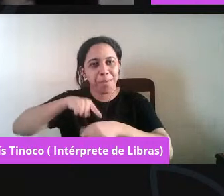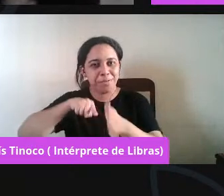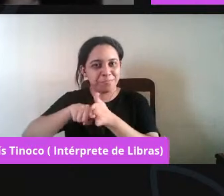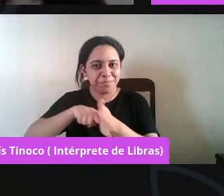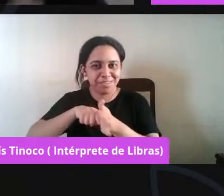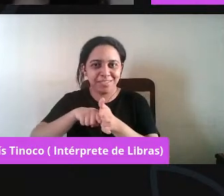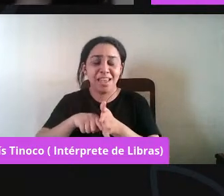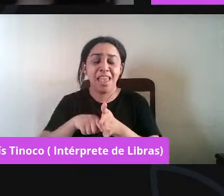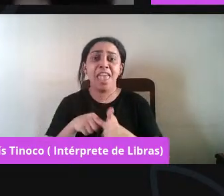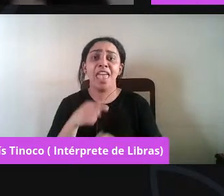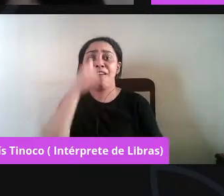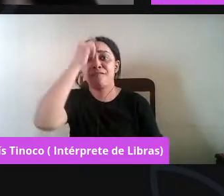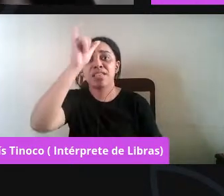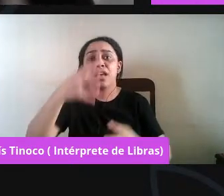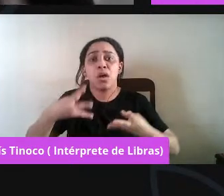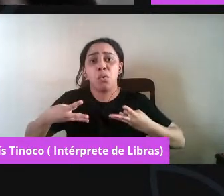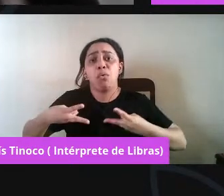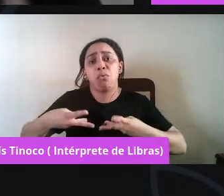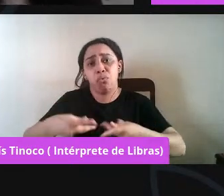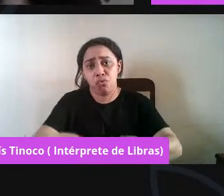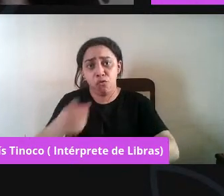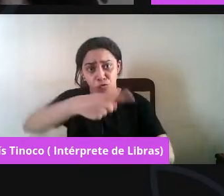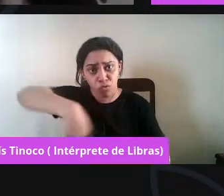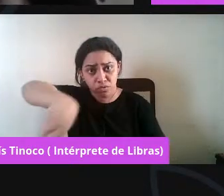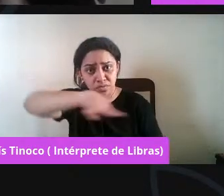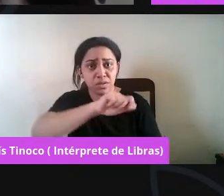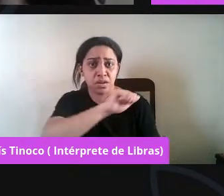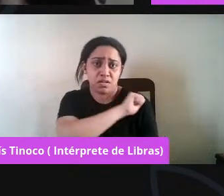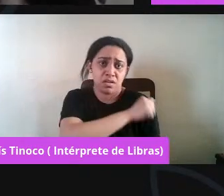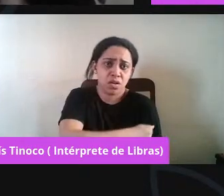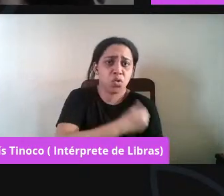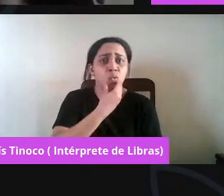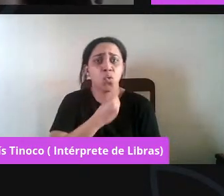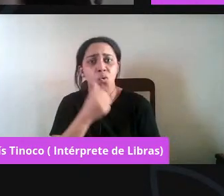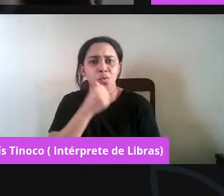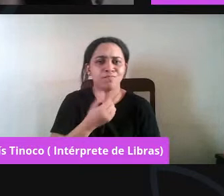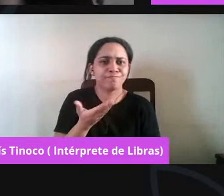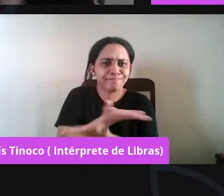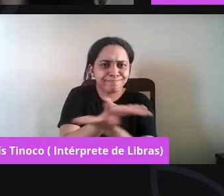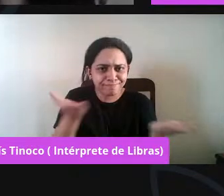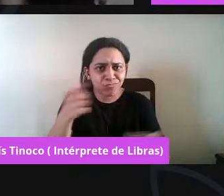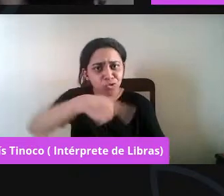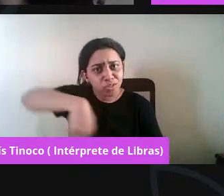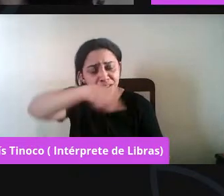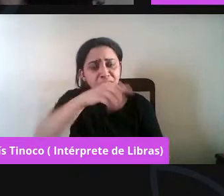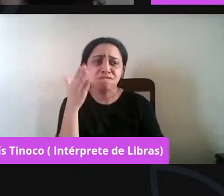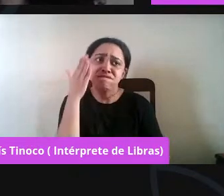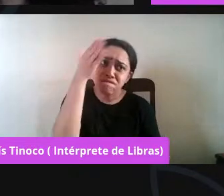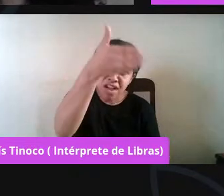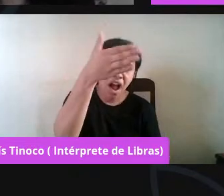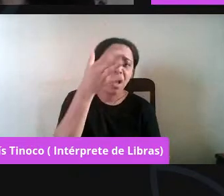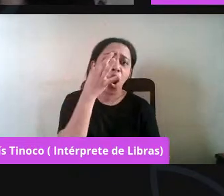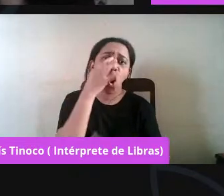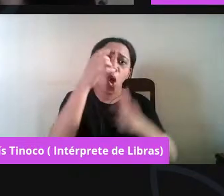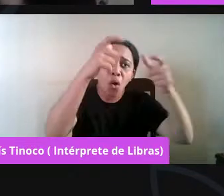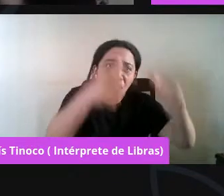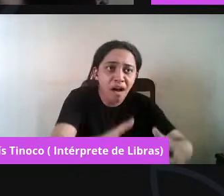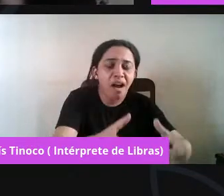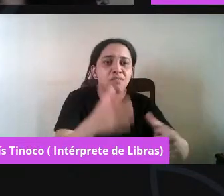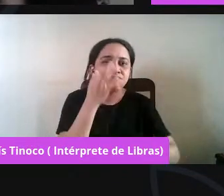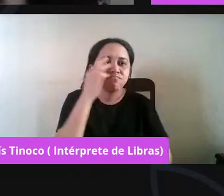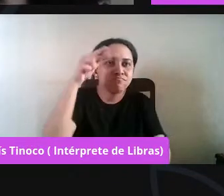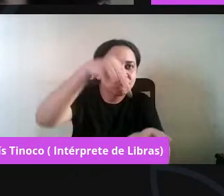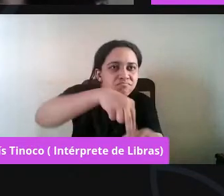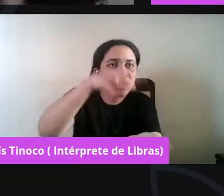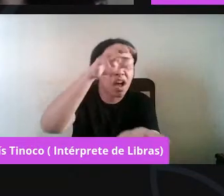coisa se perder, é fazer com que vocês, alunos, vão para a estrada, vão para a rua fazer pesquisa, né? E registrar